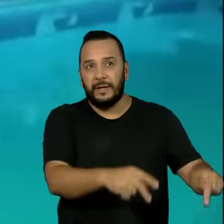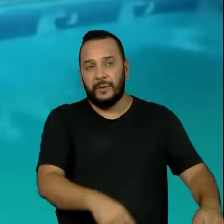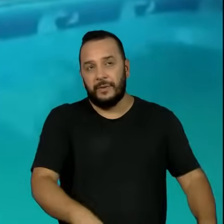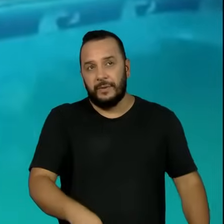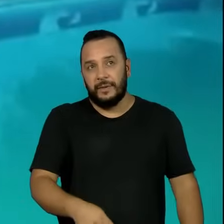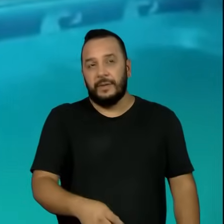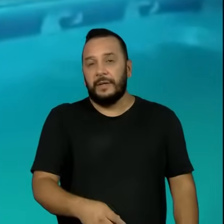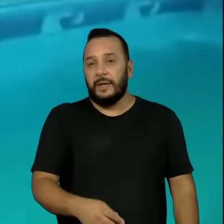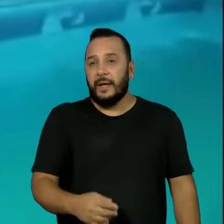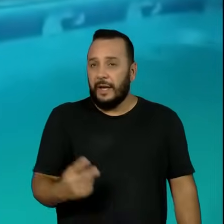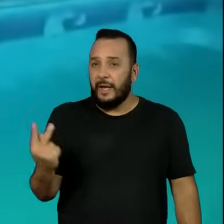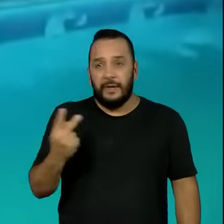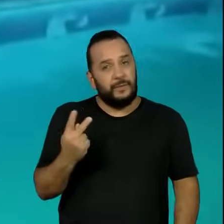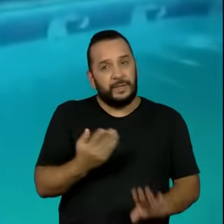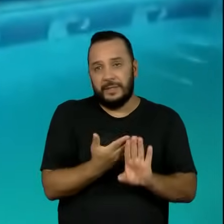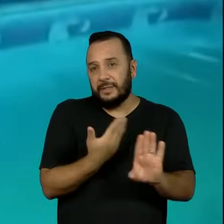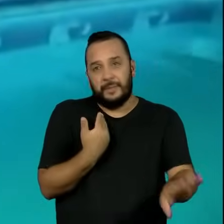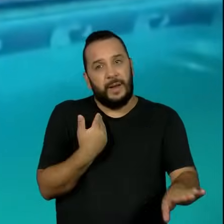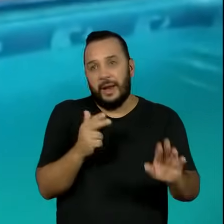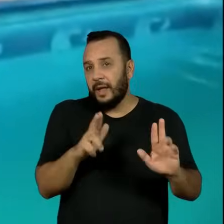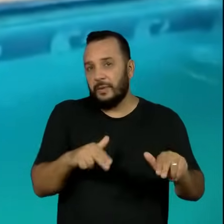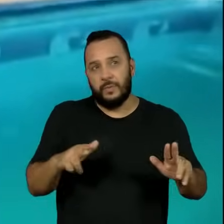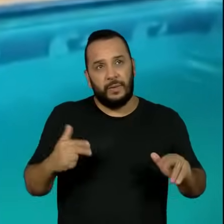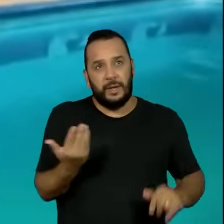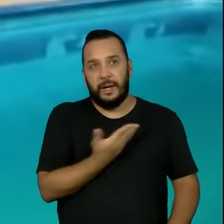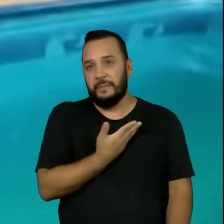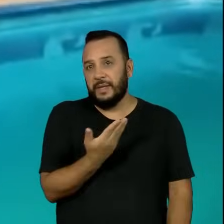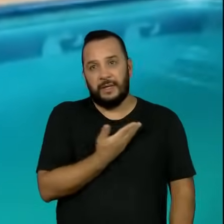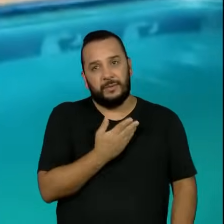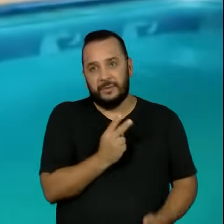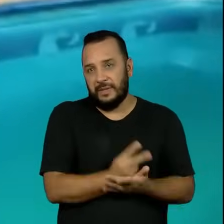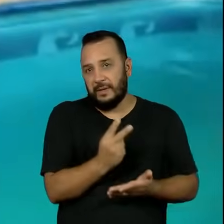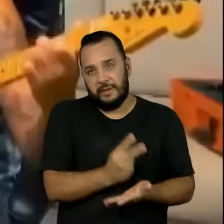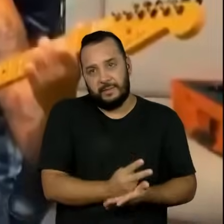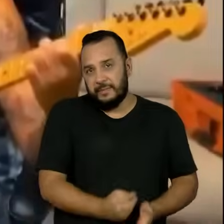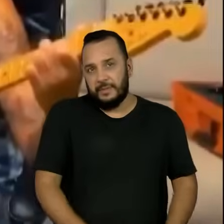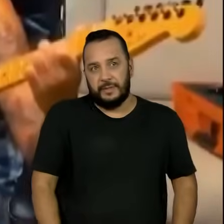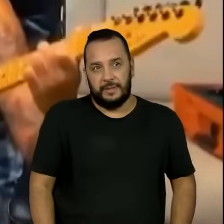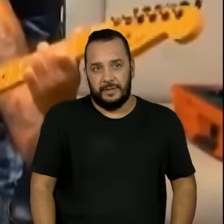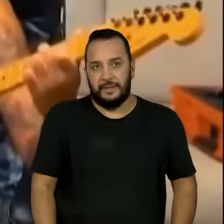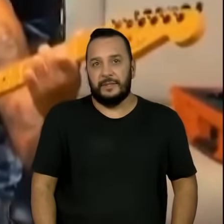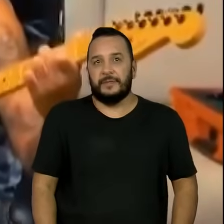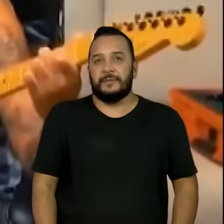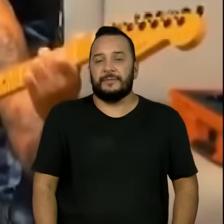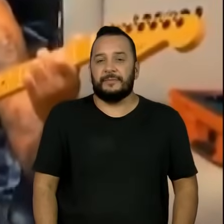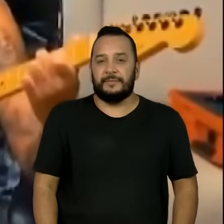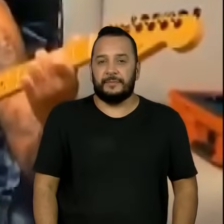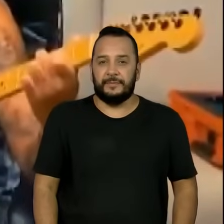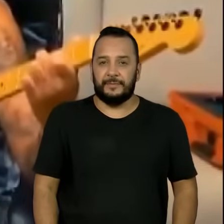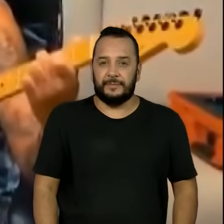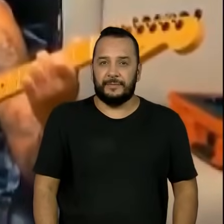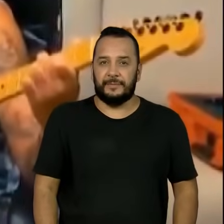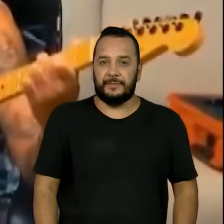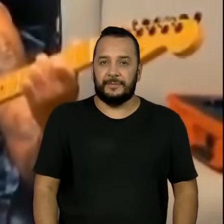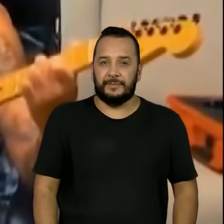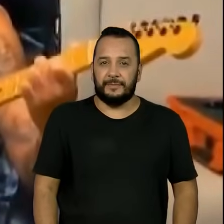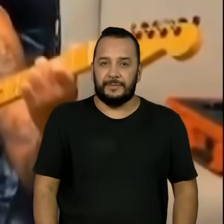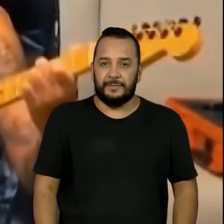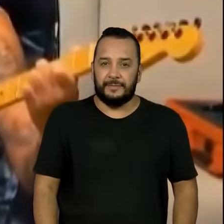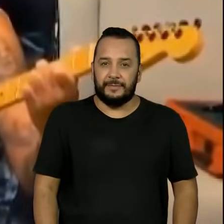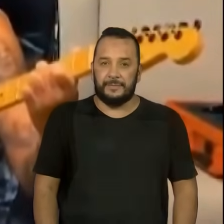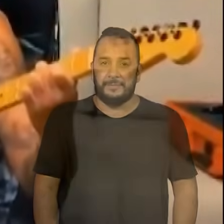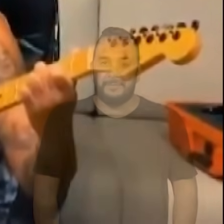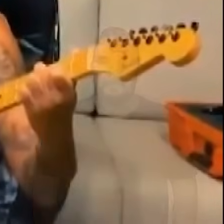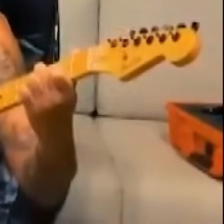A gente não vai se separar mais, tá, meu amiguinho?